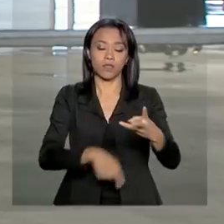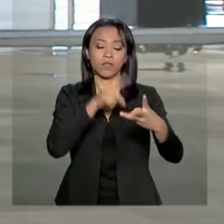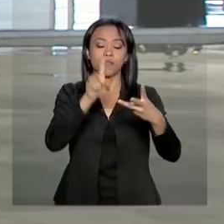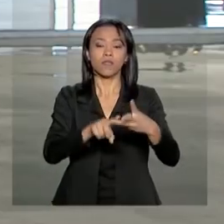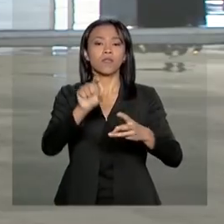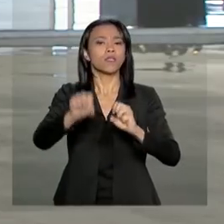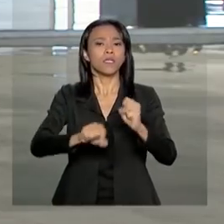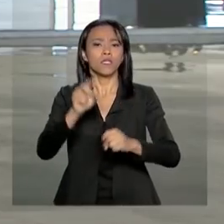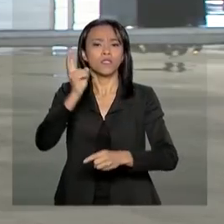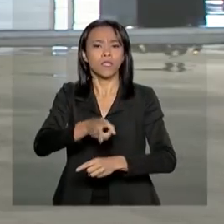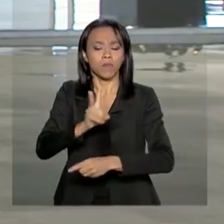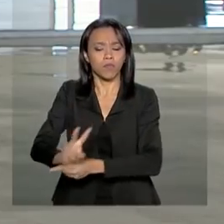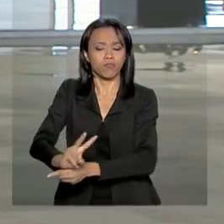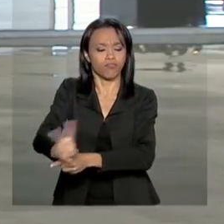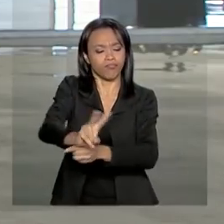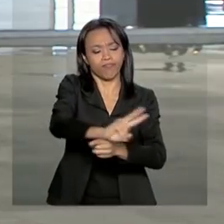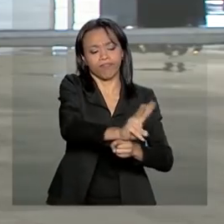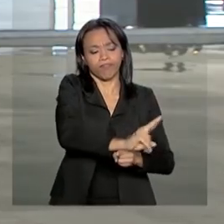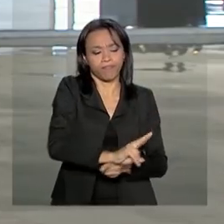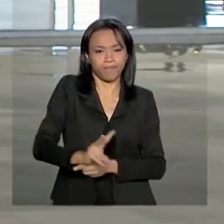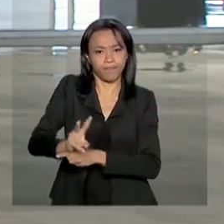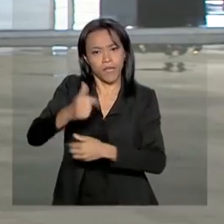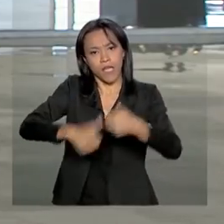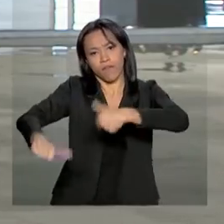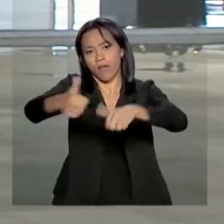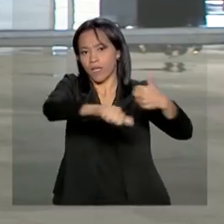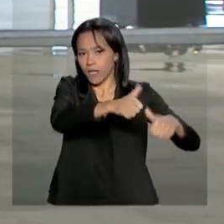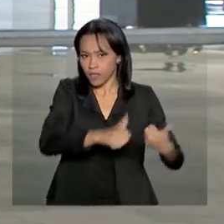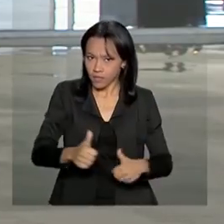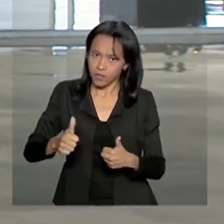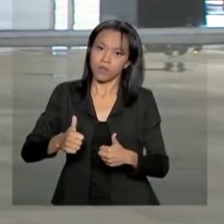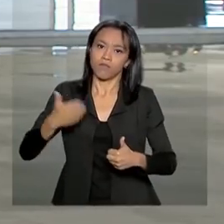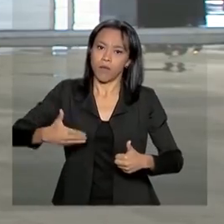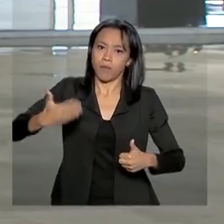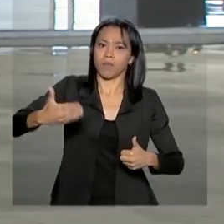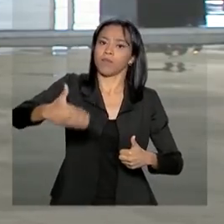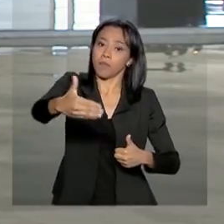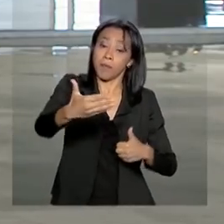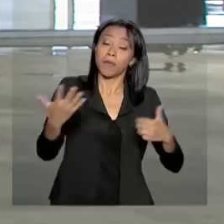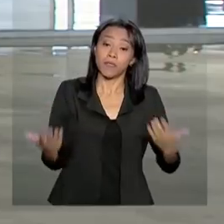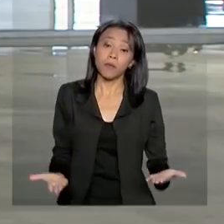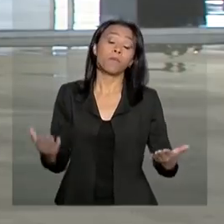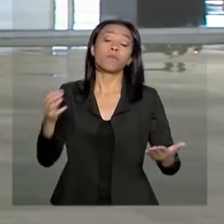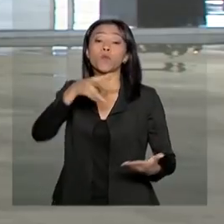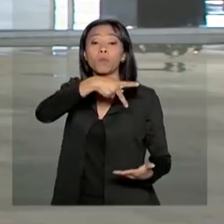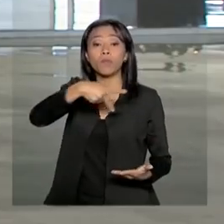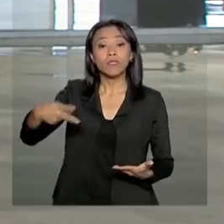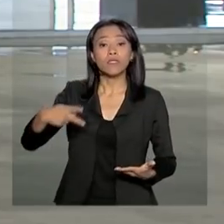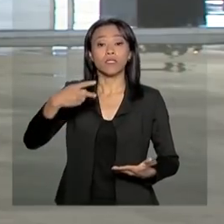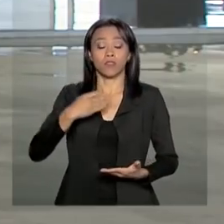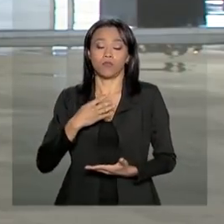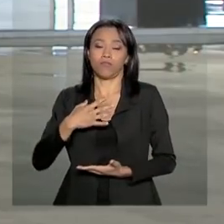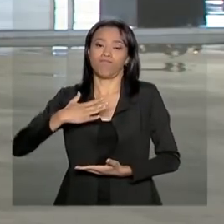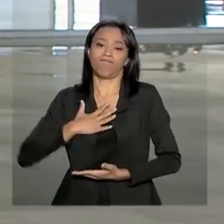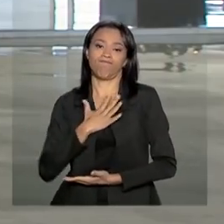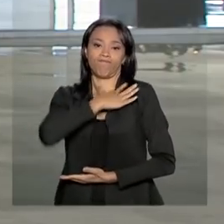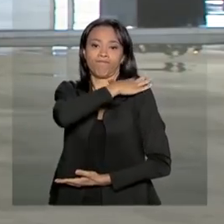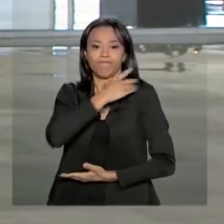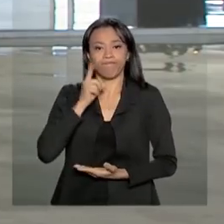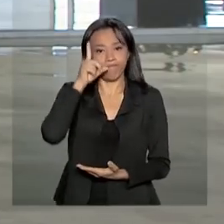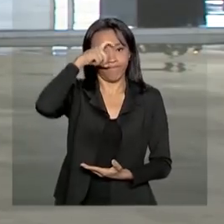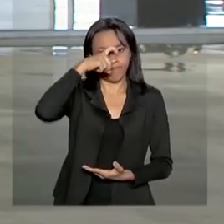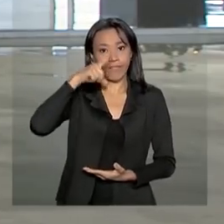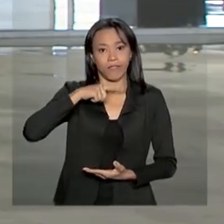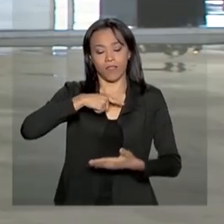de inspeções e revisões periódicas de segurança. O presidente em exercício, Hamilton Mourão, cumpre uma